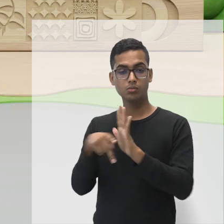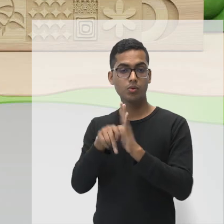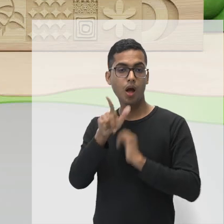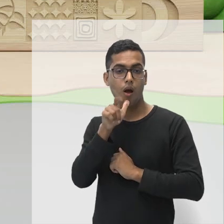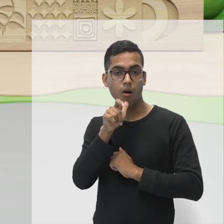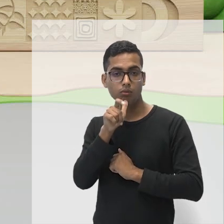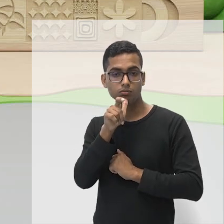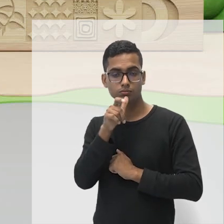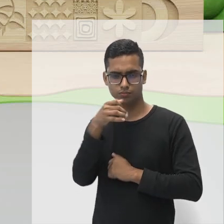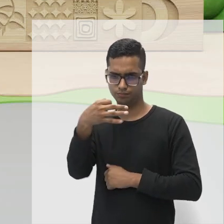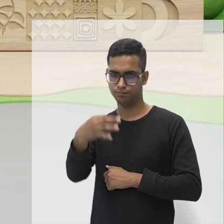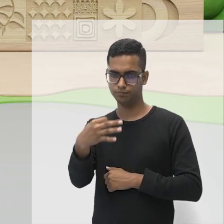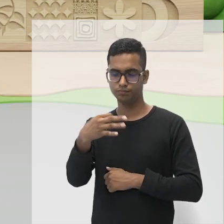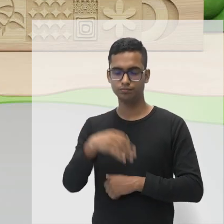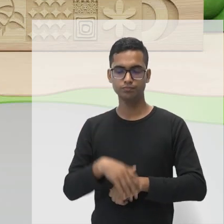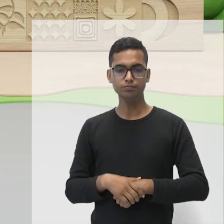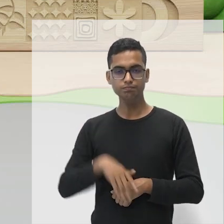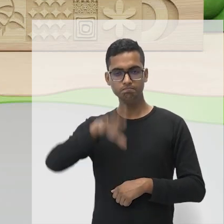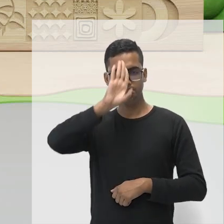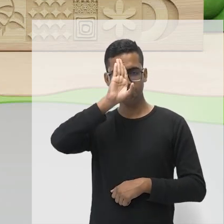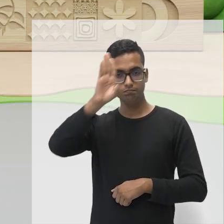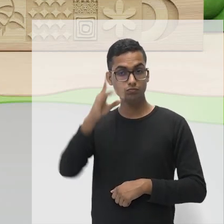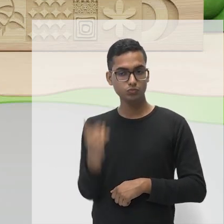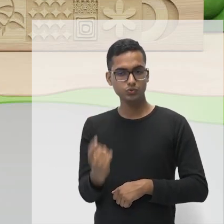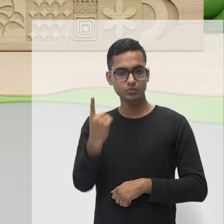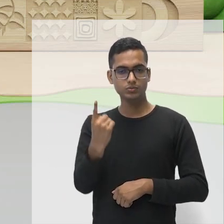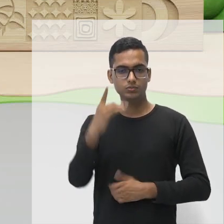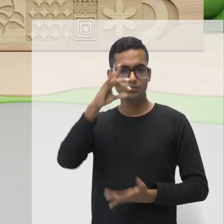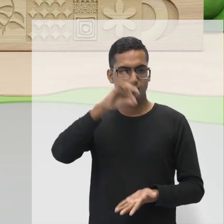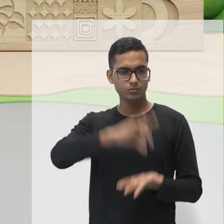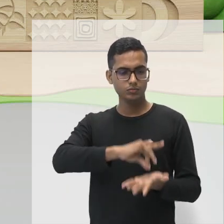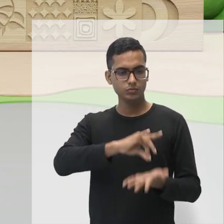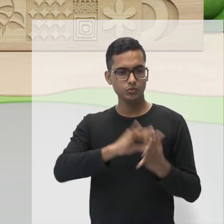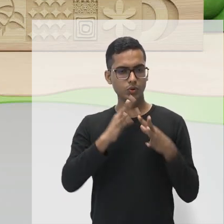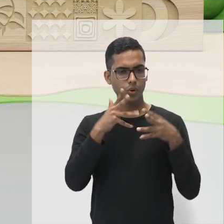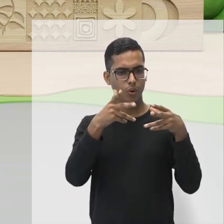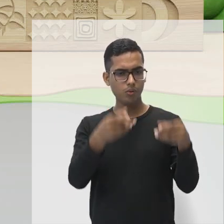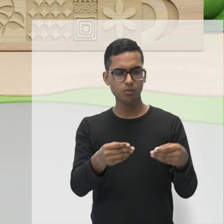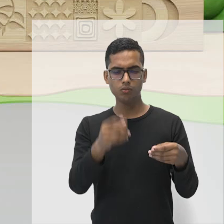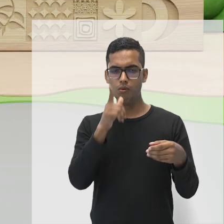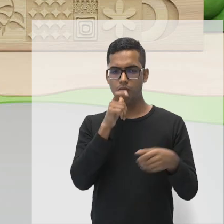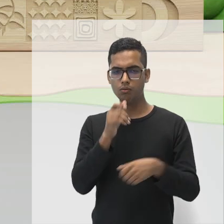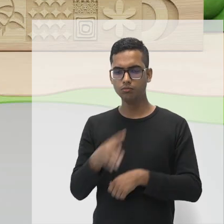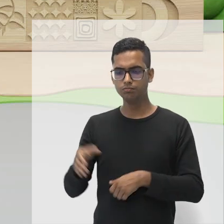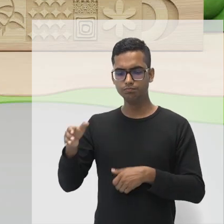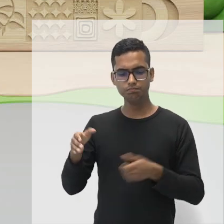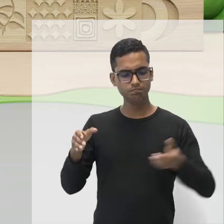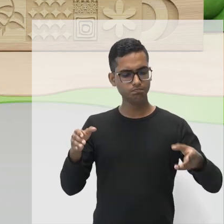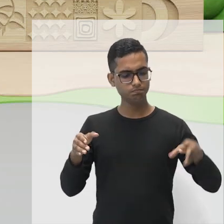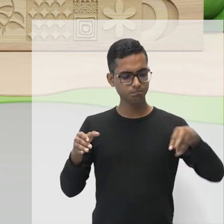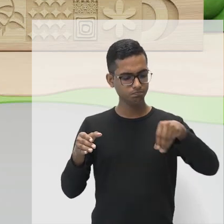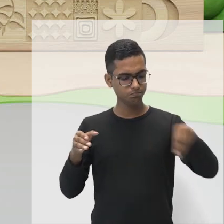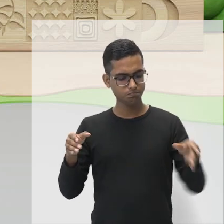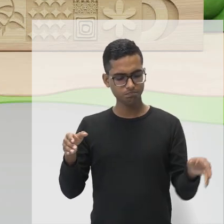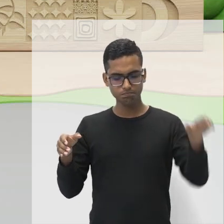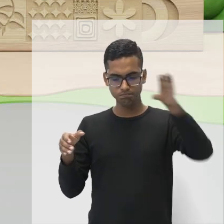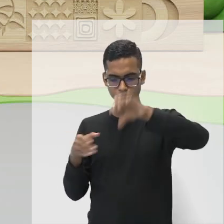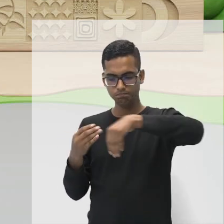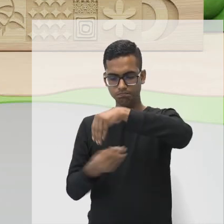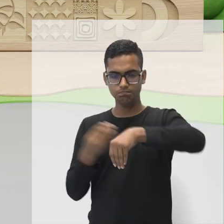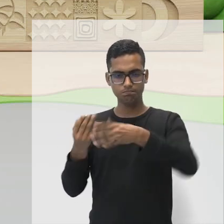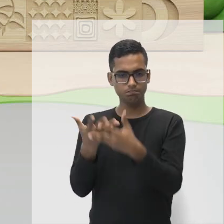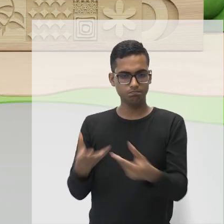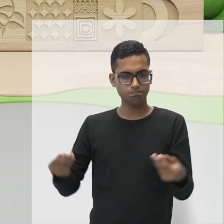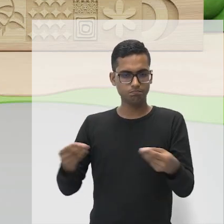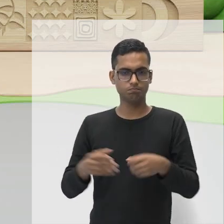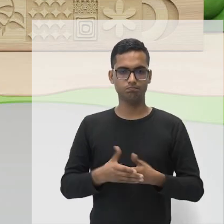nosso solvente universal, né? Tudo se dilui na água. Soluto, com o exemplo